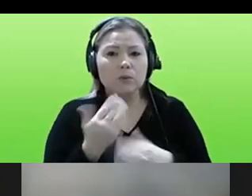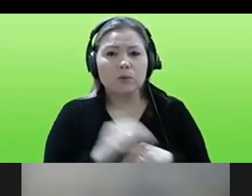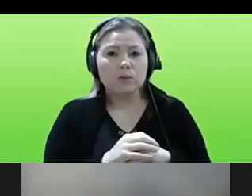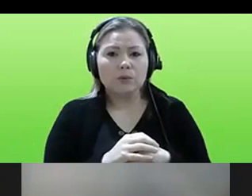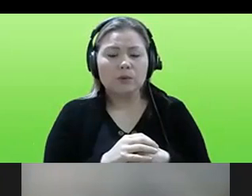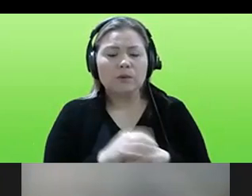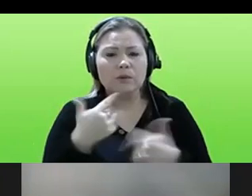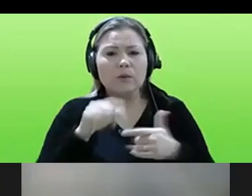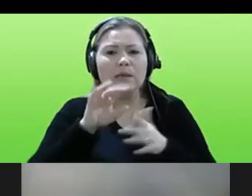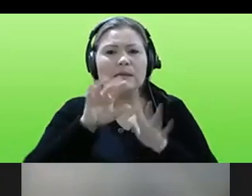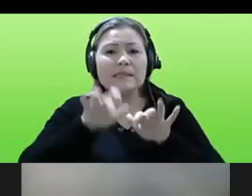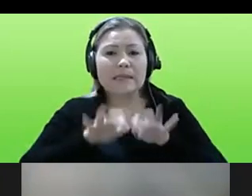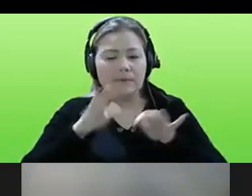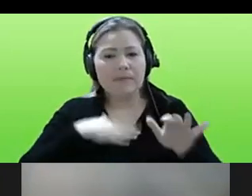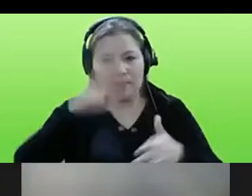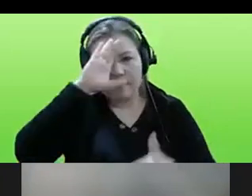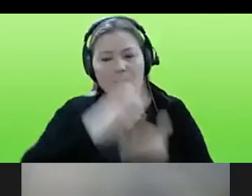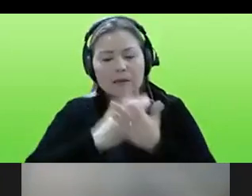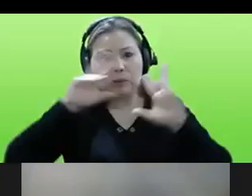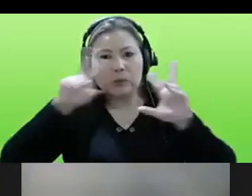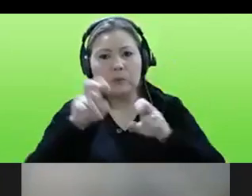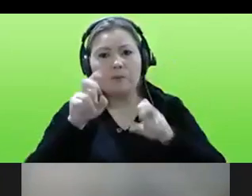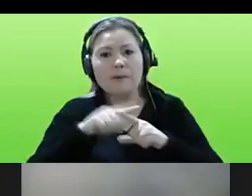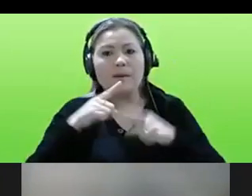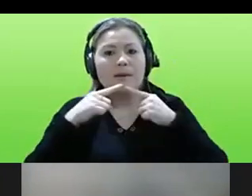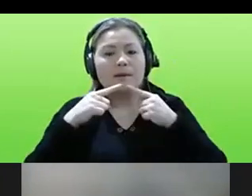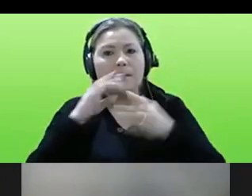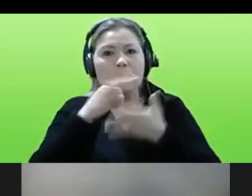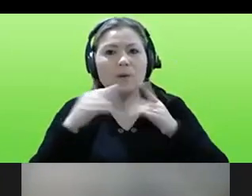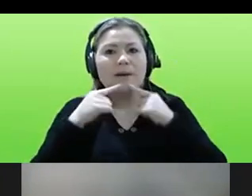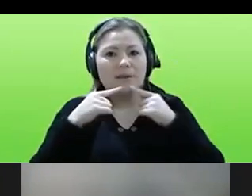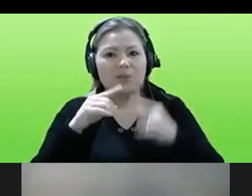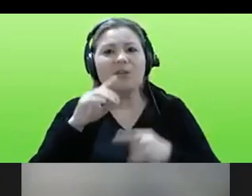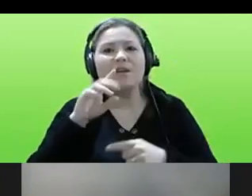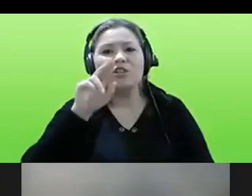Eu estou escrevendo, né, minha tese sobre teoria crítica e genealogia.